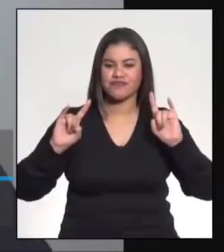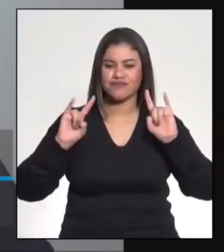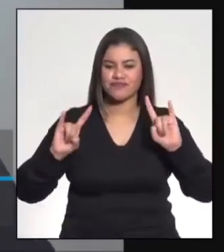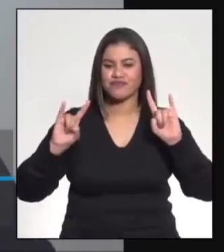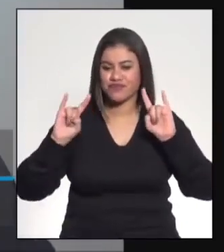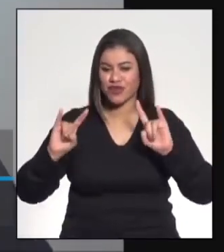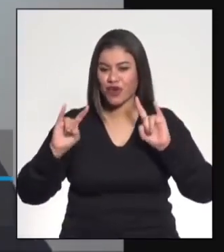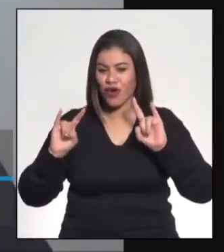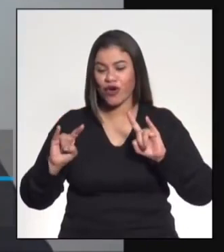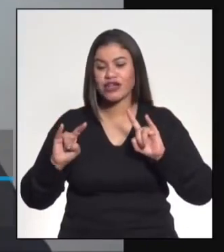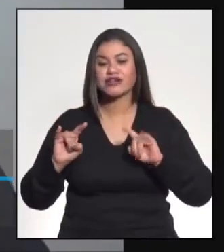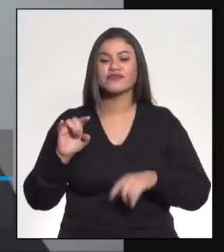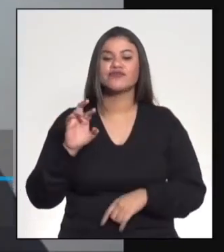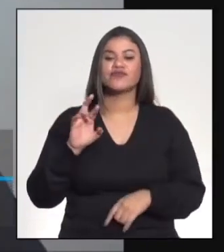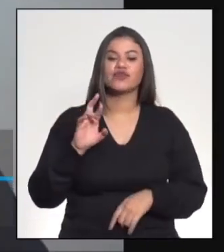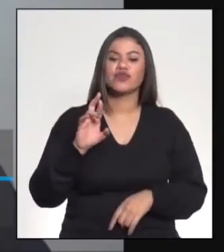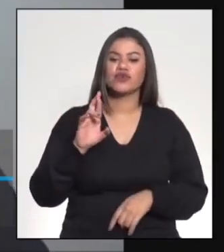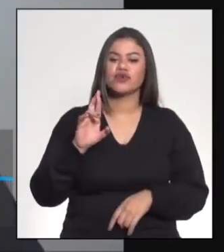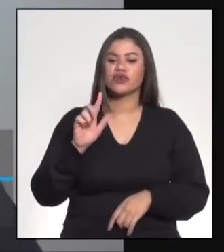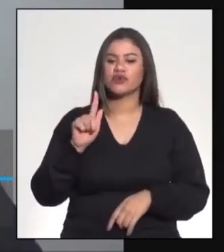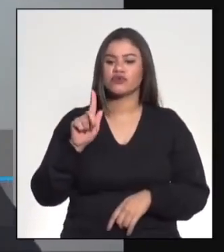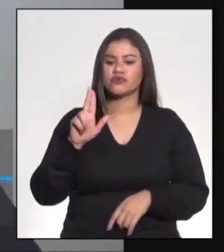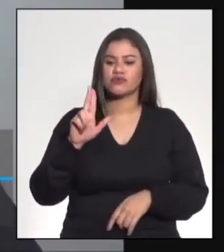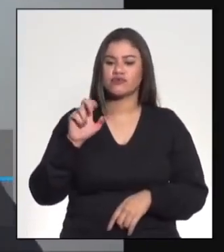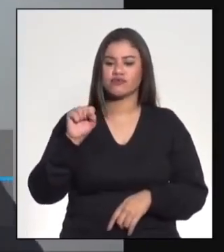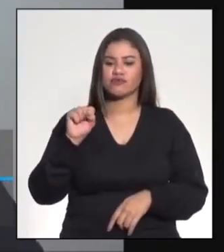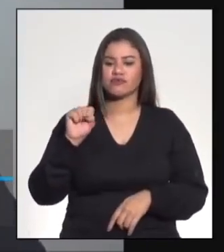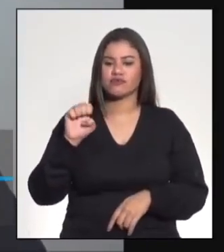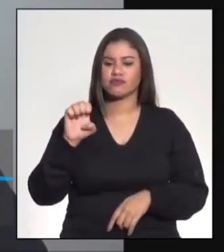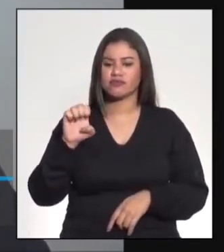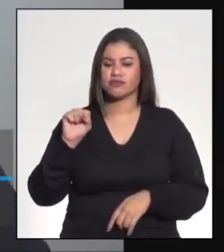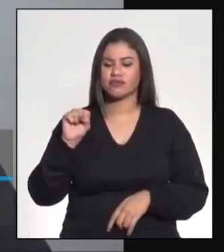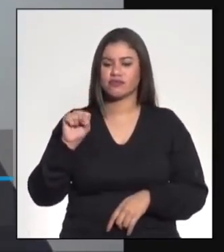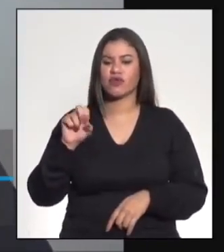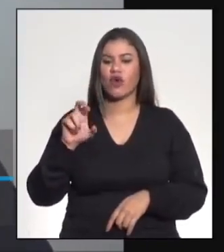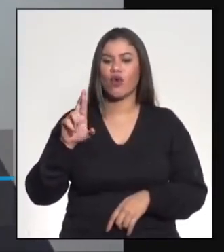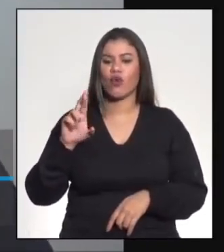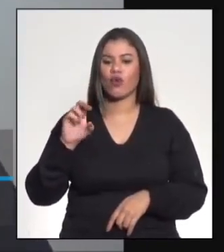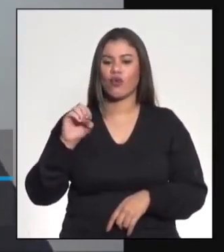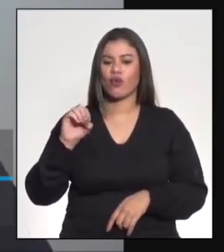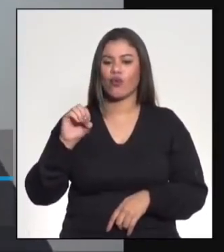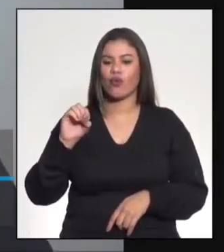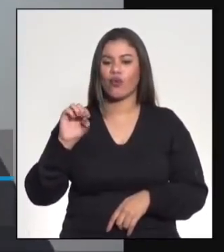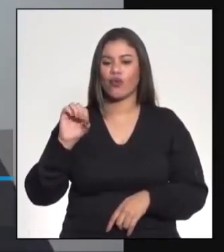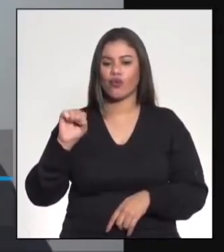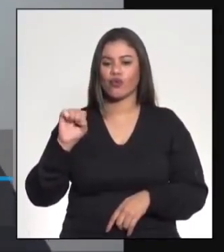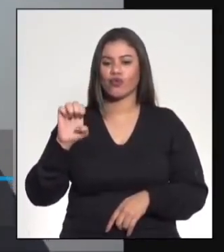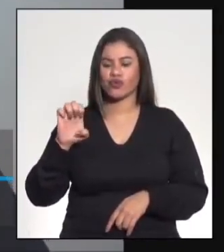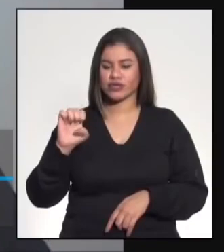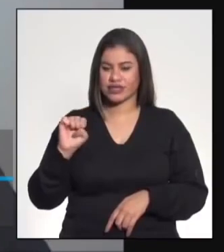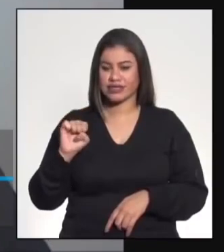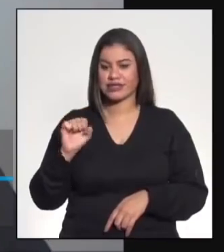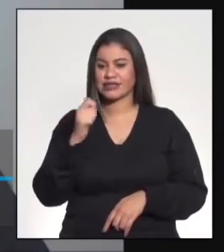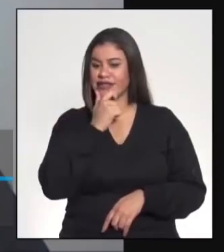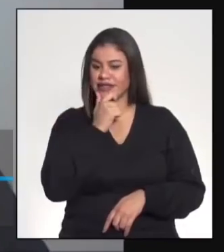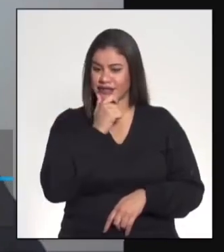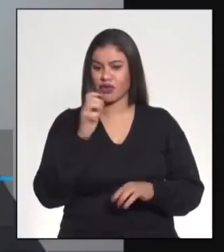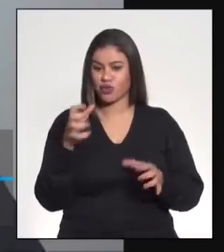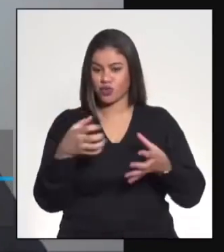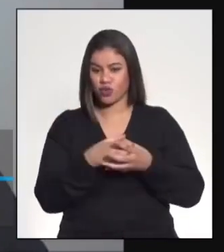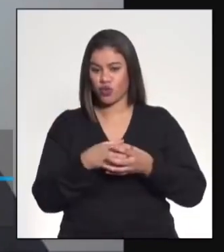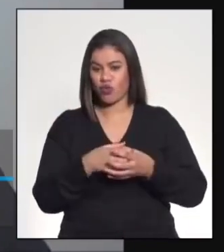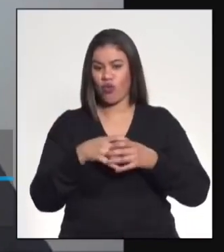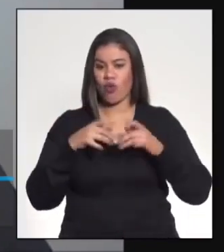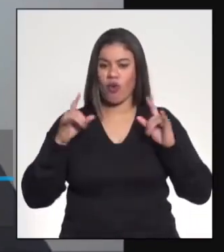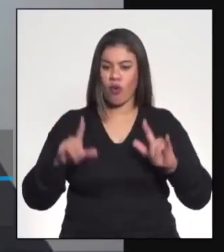O' Mine, e eu penso, como é muito, tem o solo de guitarra, né? Eu pensei muito em colocar as guitarras e